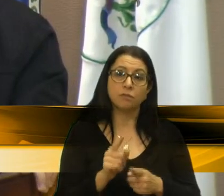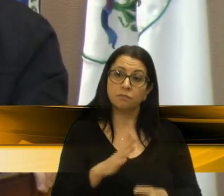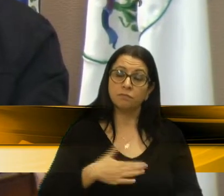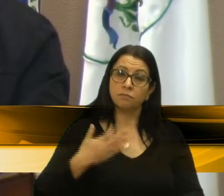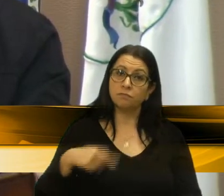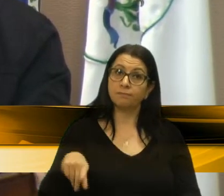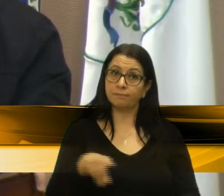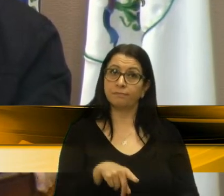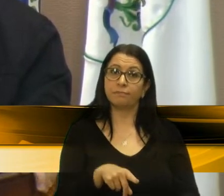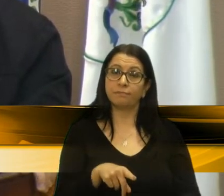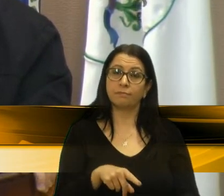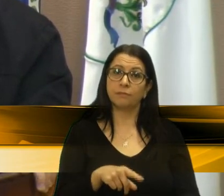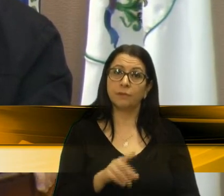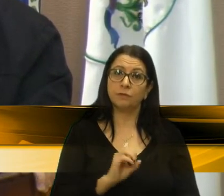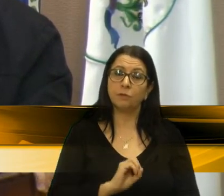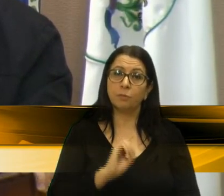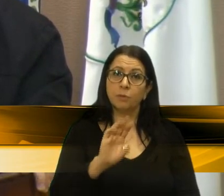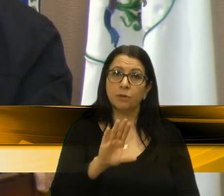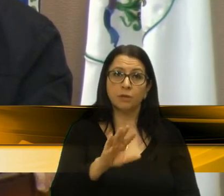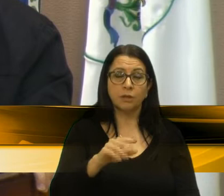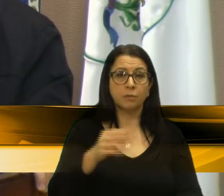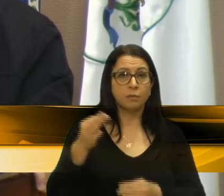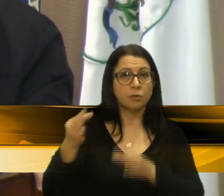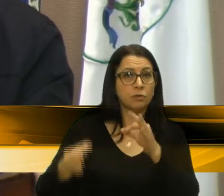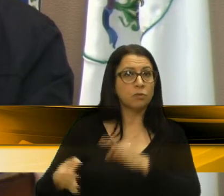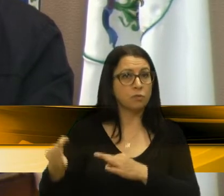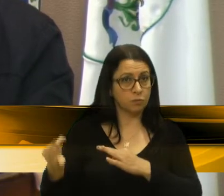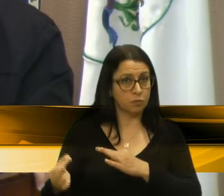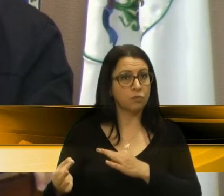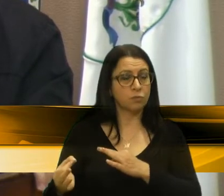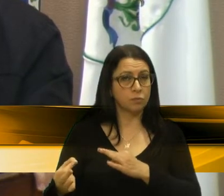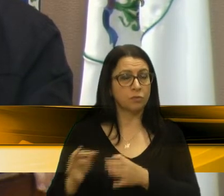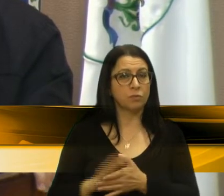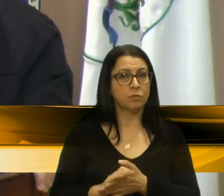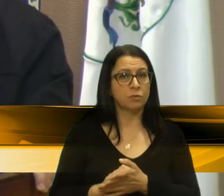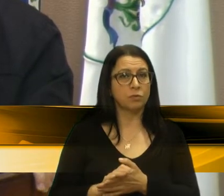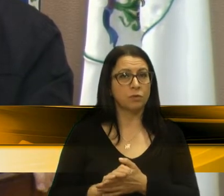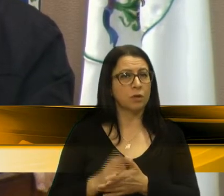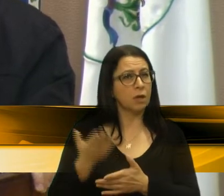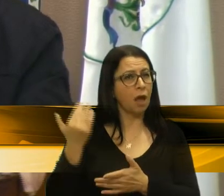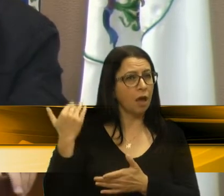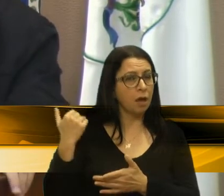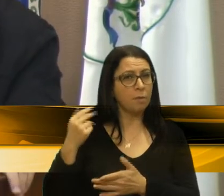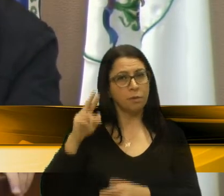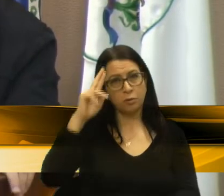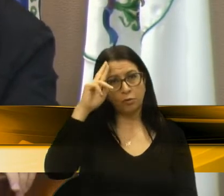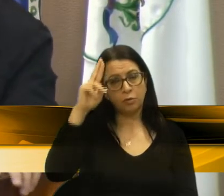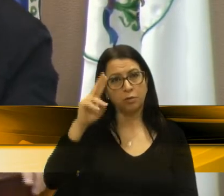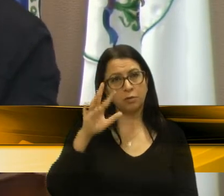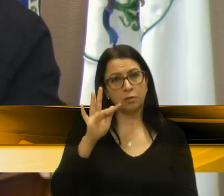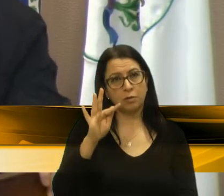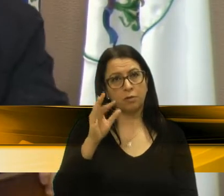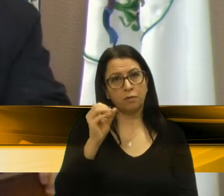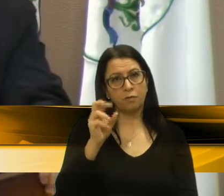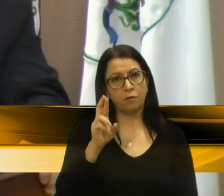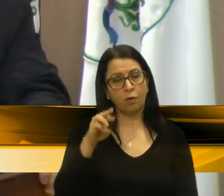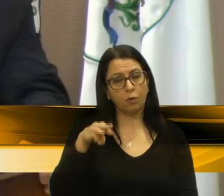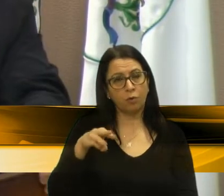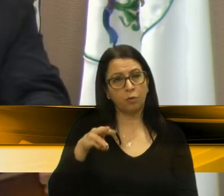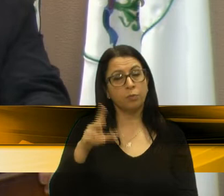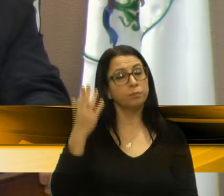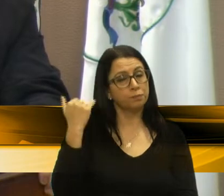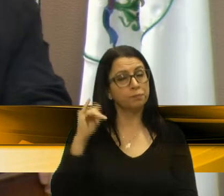Surpreendentemente, foi encaminhado ao Poder Judiciário e, na época, o então diretor do fórum,